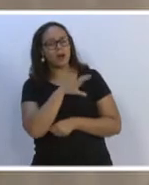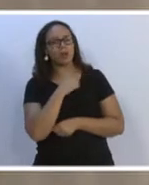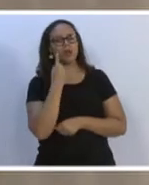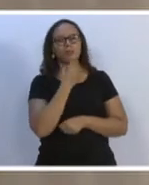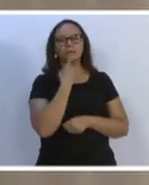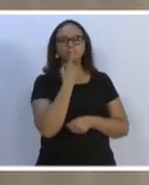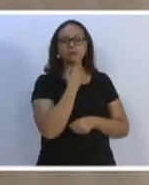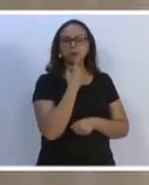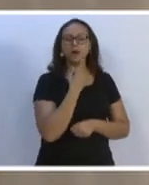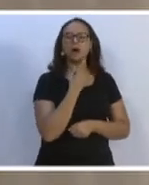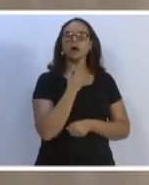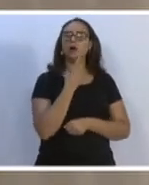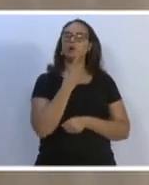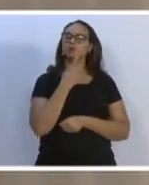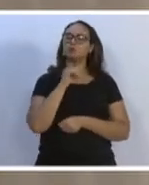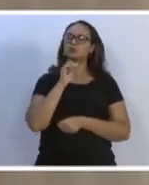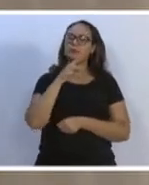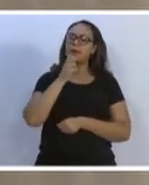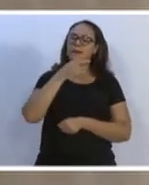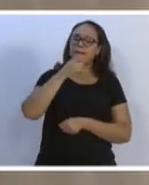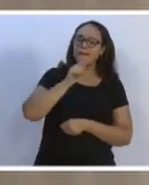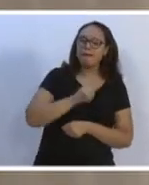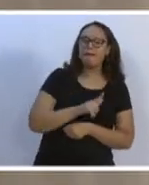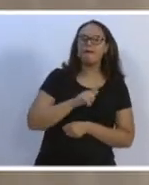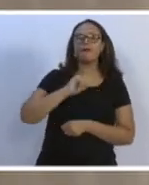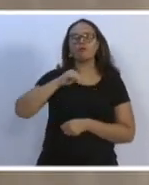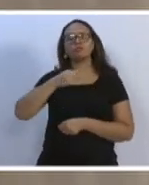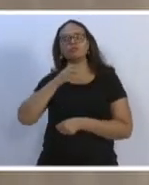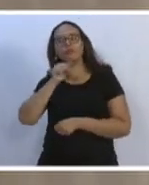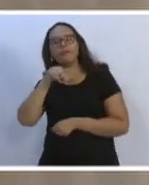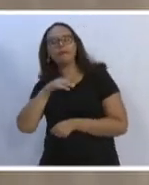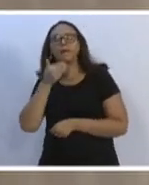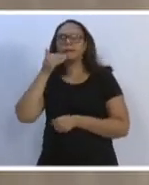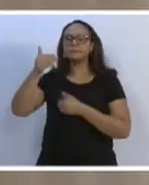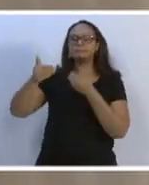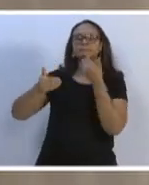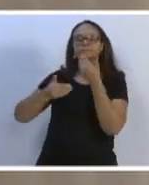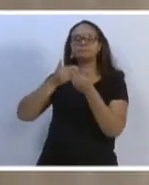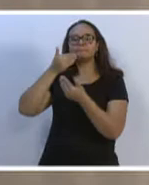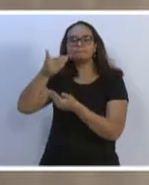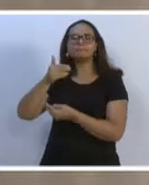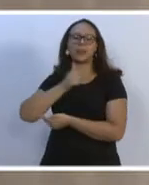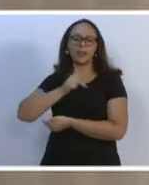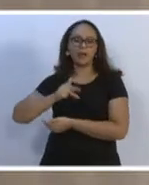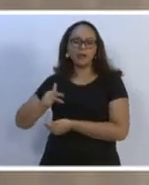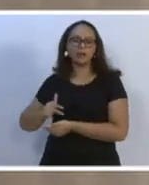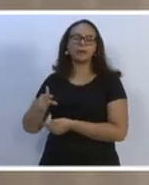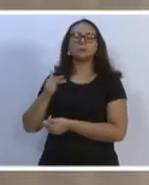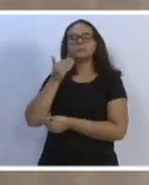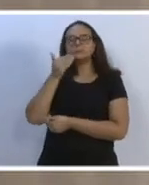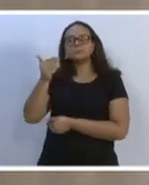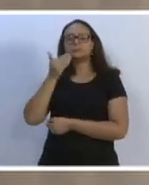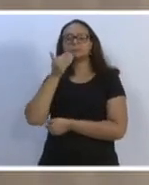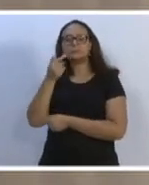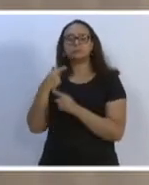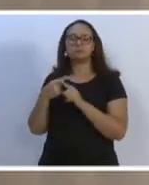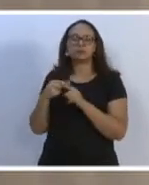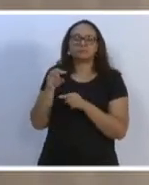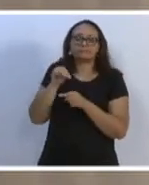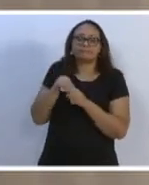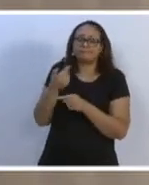para viabilizarmos, então, esse recurso junto à Defesa Civil do Estado, se é que o município não tem condições, para